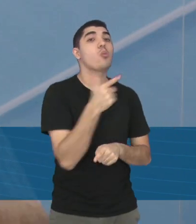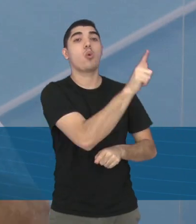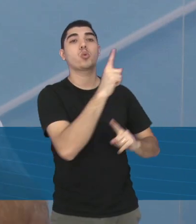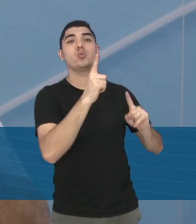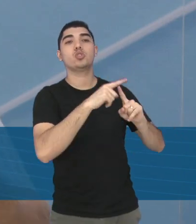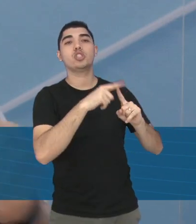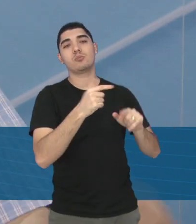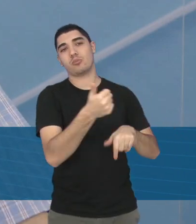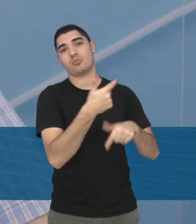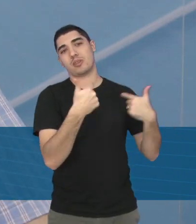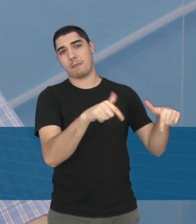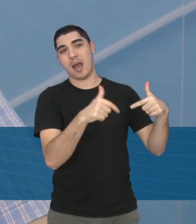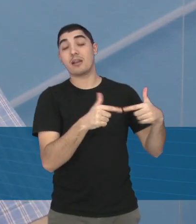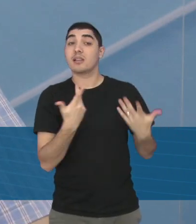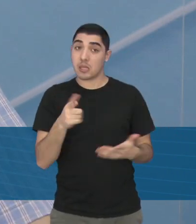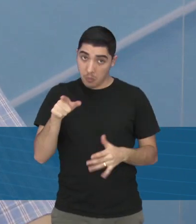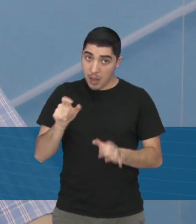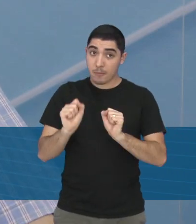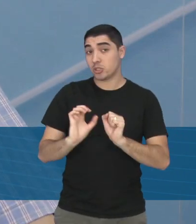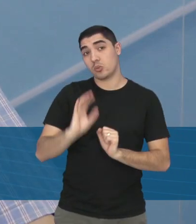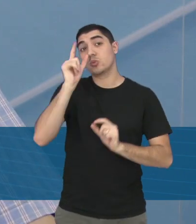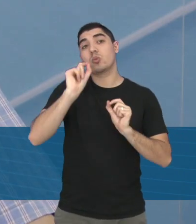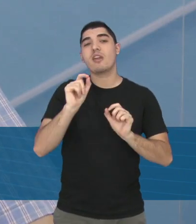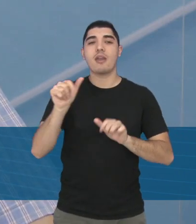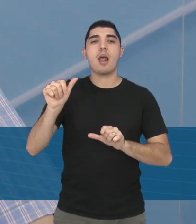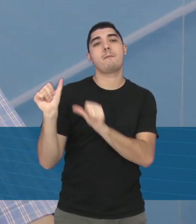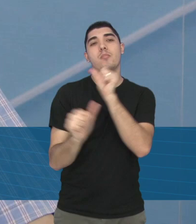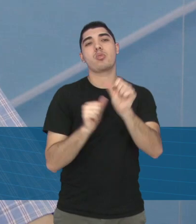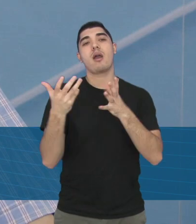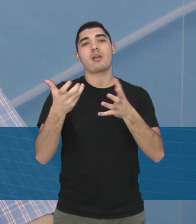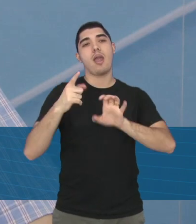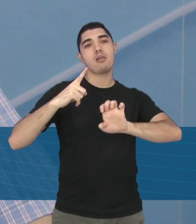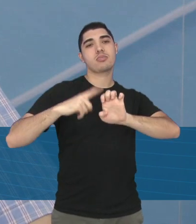se partir para a área empreendedora. Uhum. Essa transformação